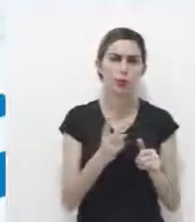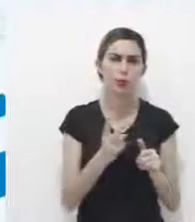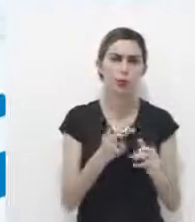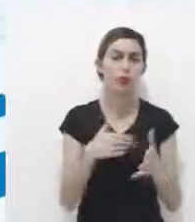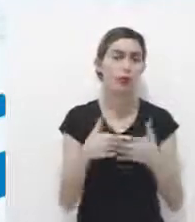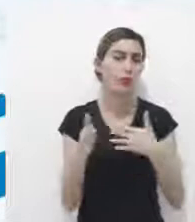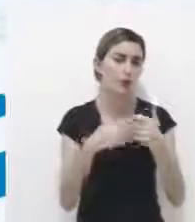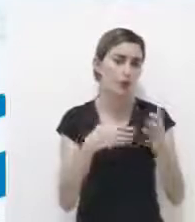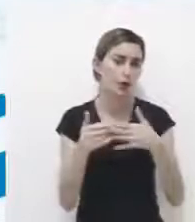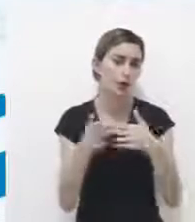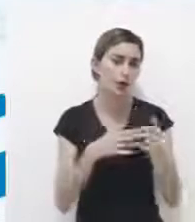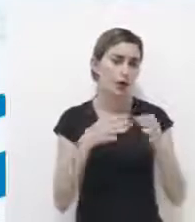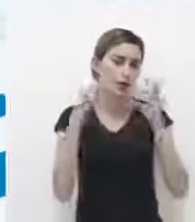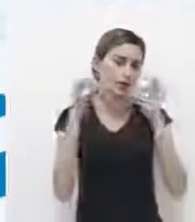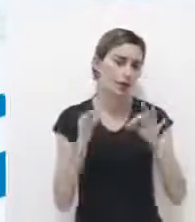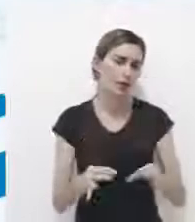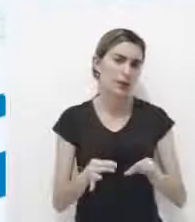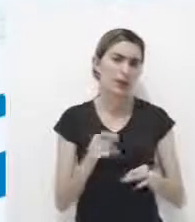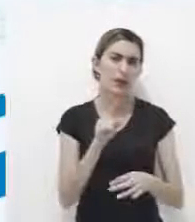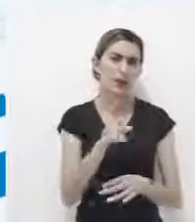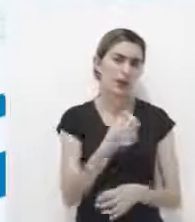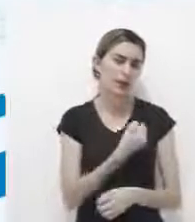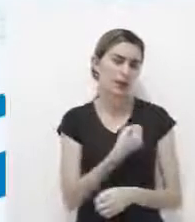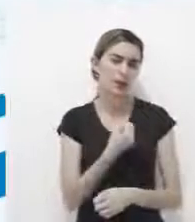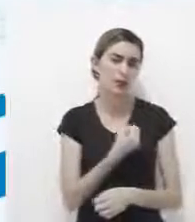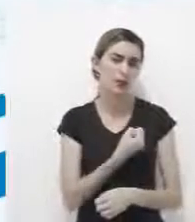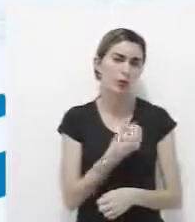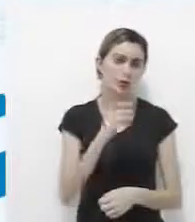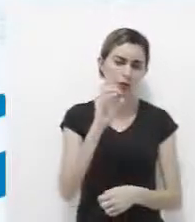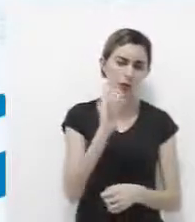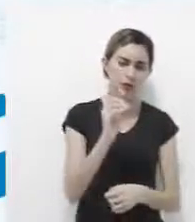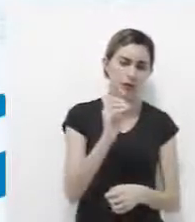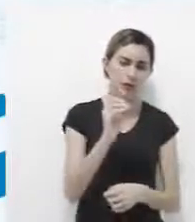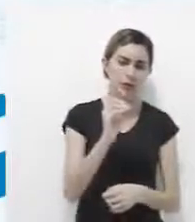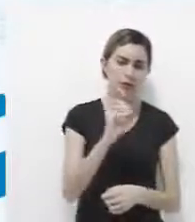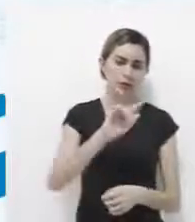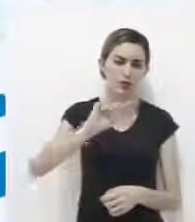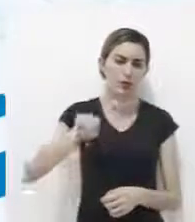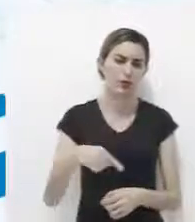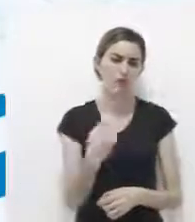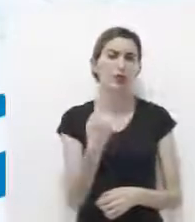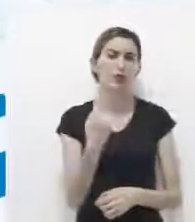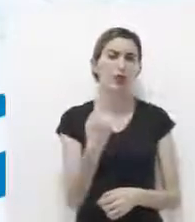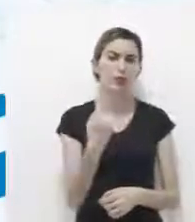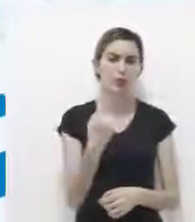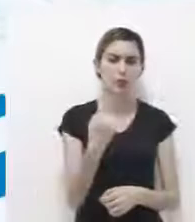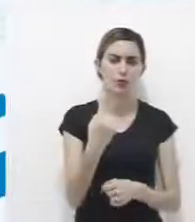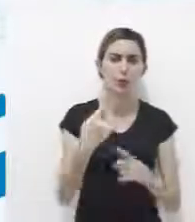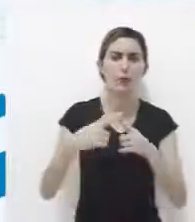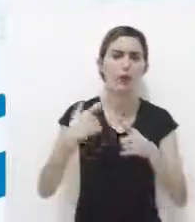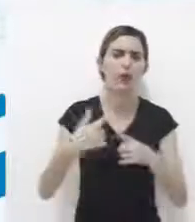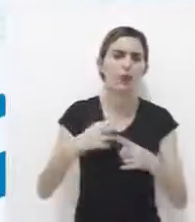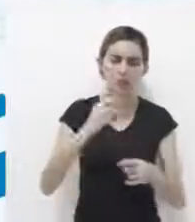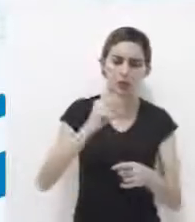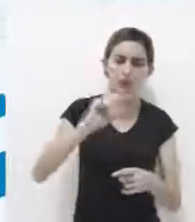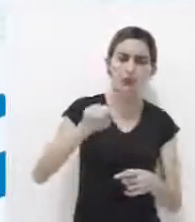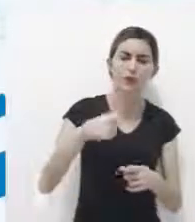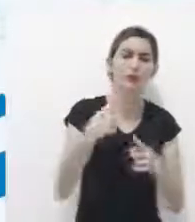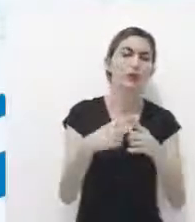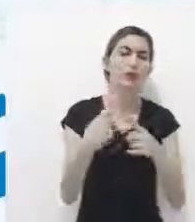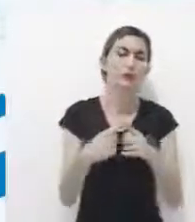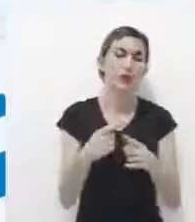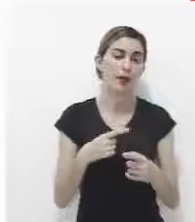eles quais forem, com certeza ele é um número 0, sabe por